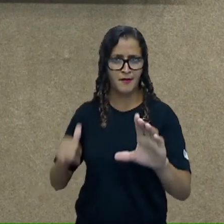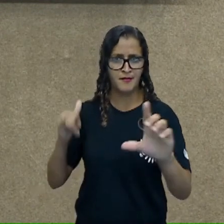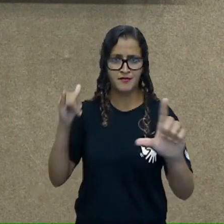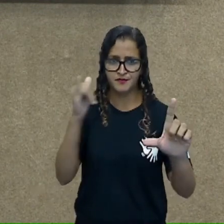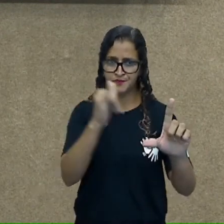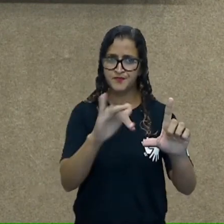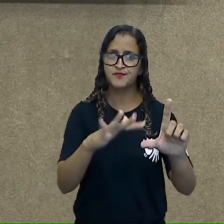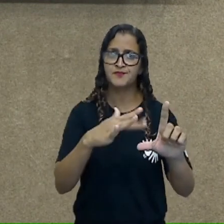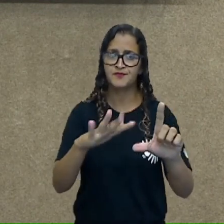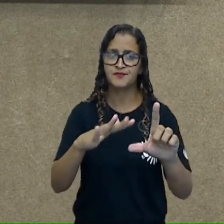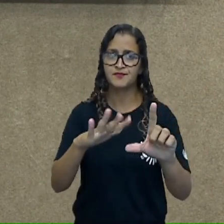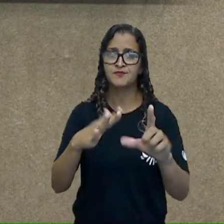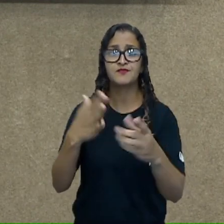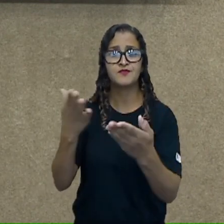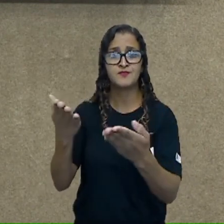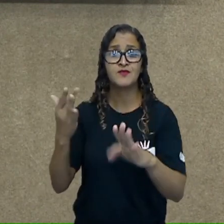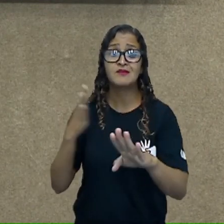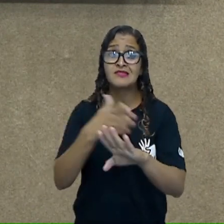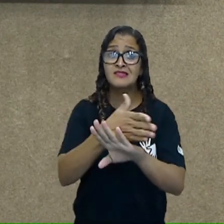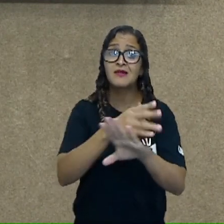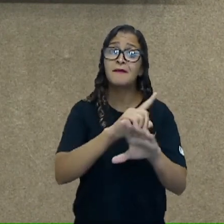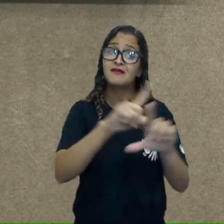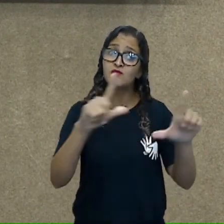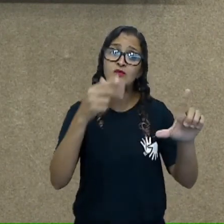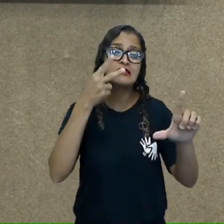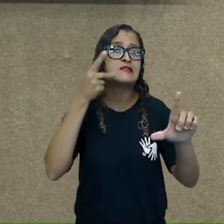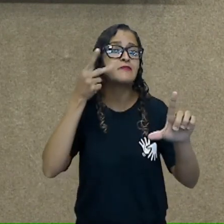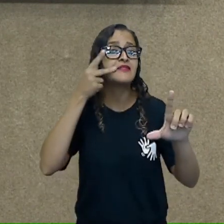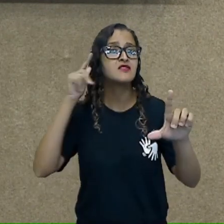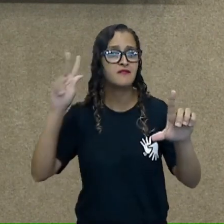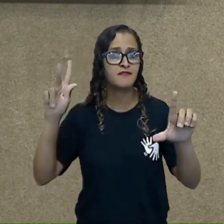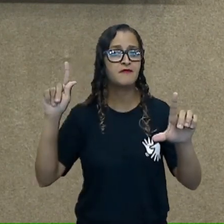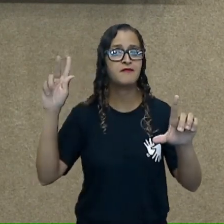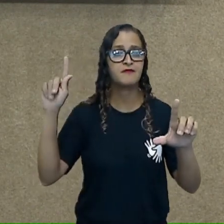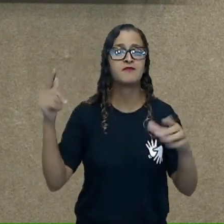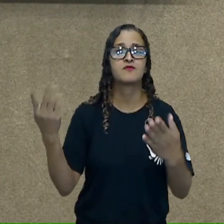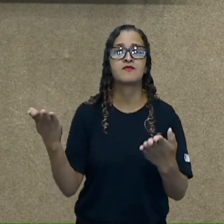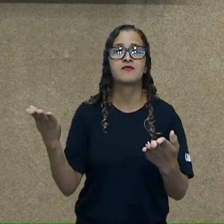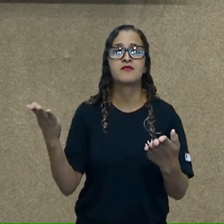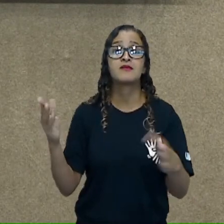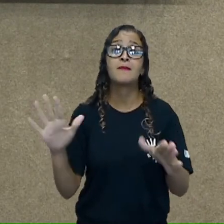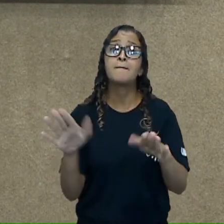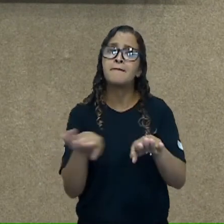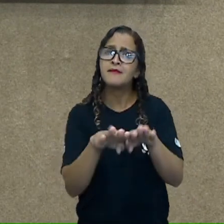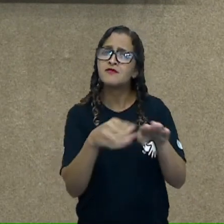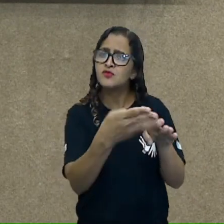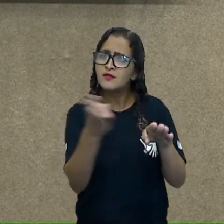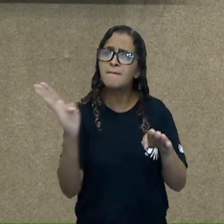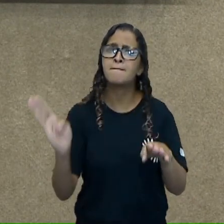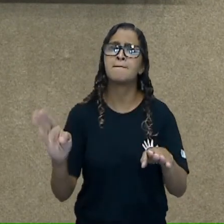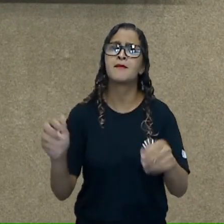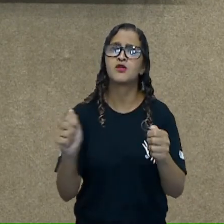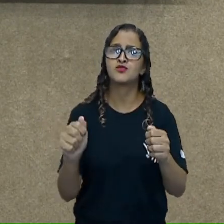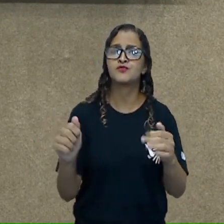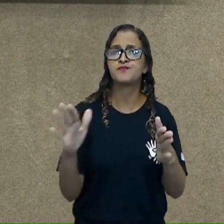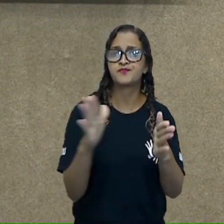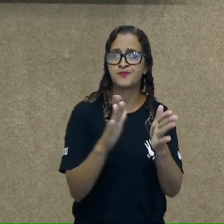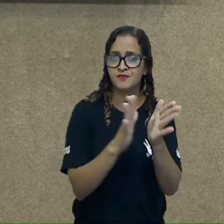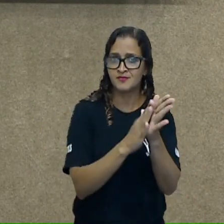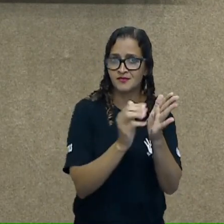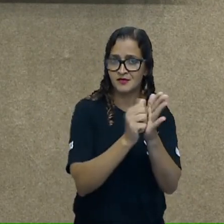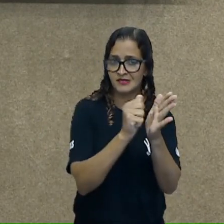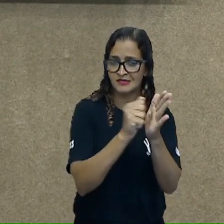será direcionado para a plataforma SMED GV. E é só você se inscrever no canal do YouTube SMED